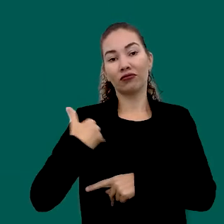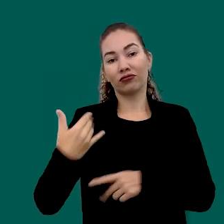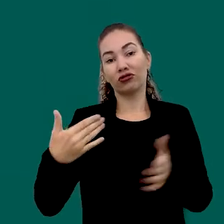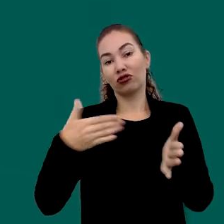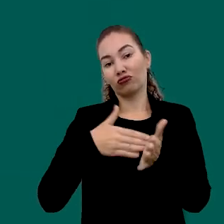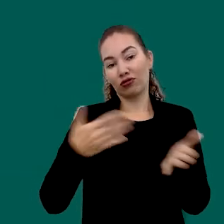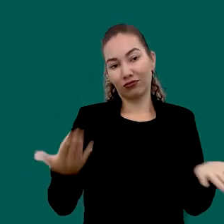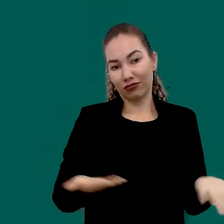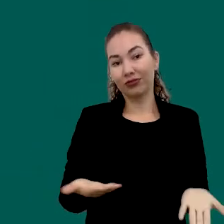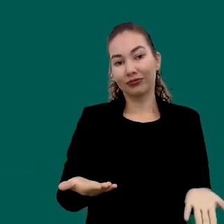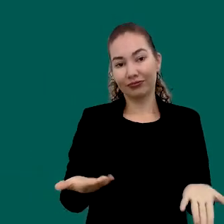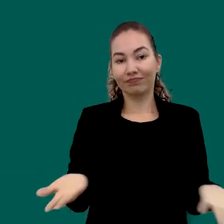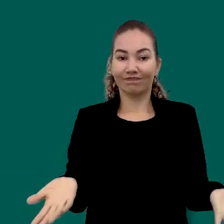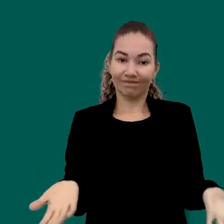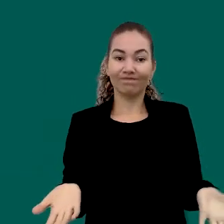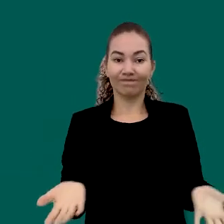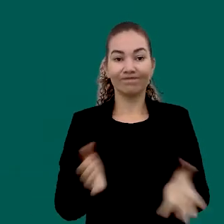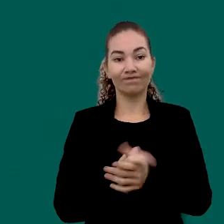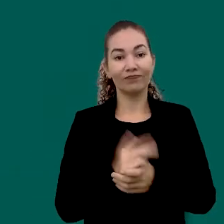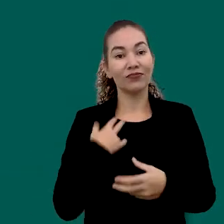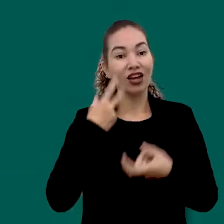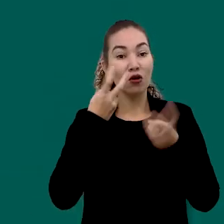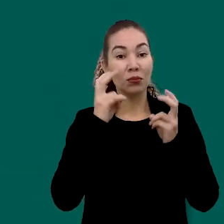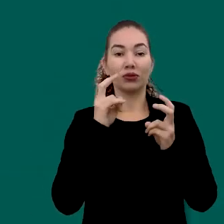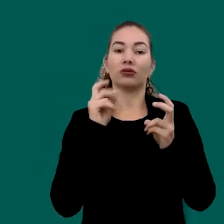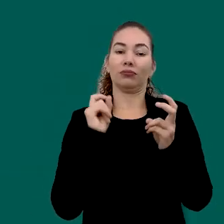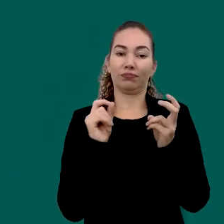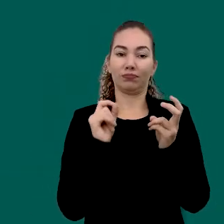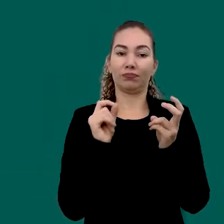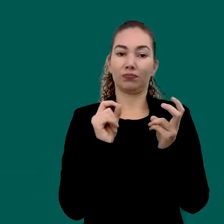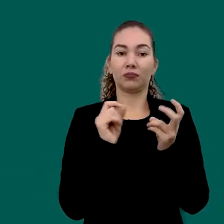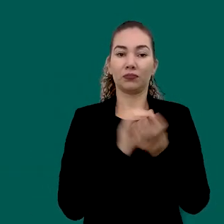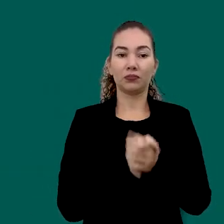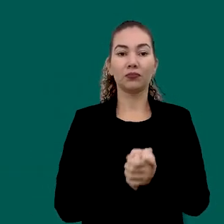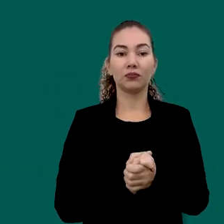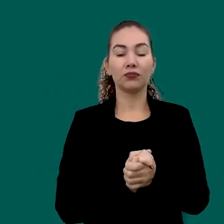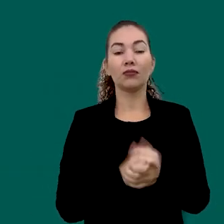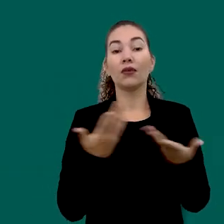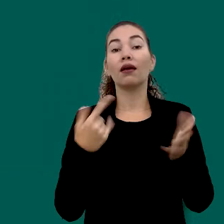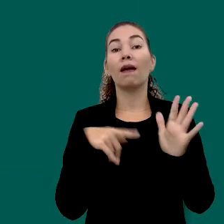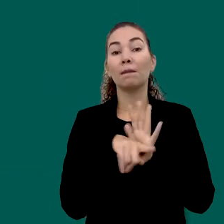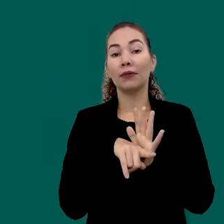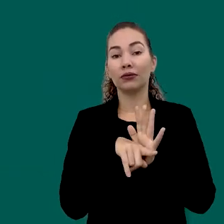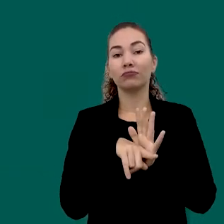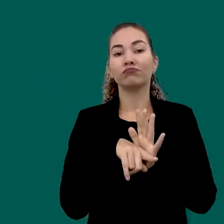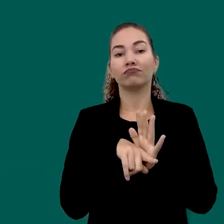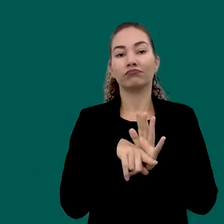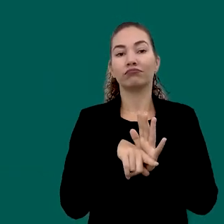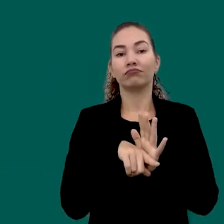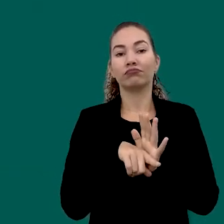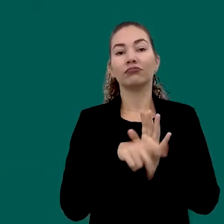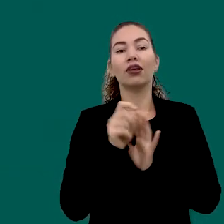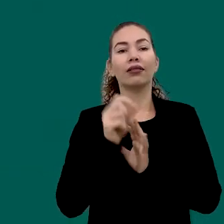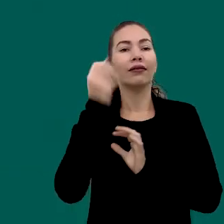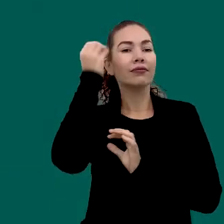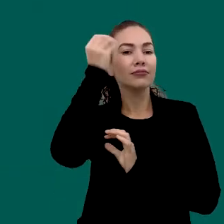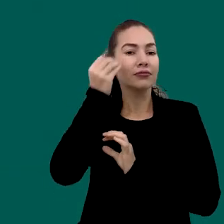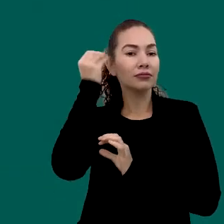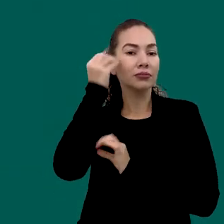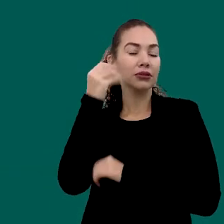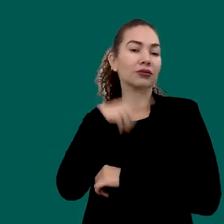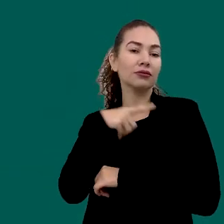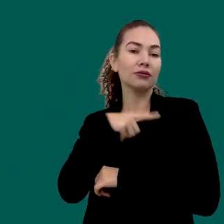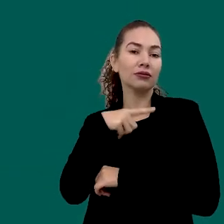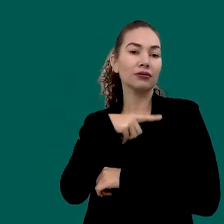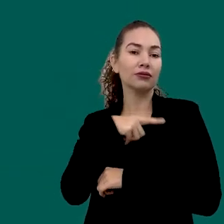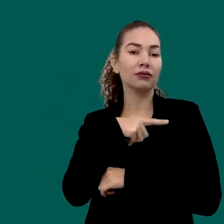aí. Eu consigo ver isso, assim. E aí fica a pergunta. Nas experiências que a gente tem